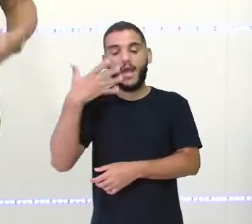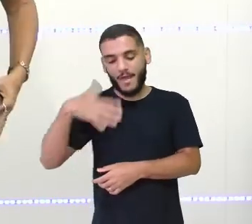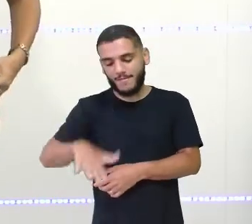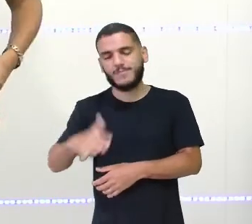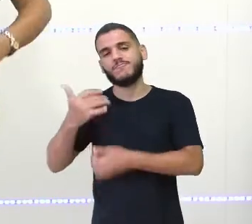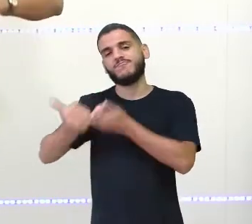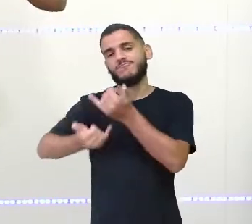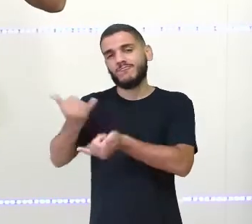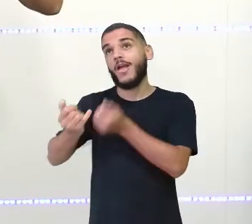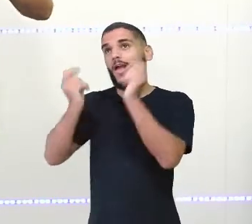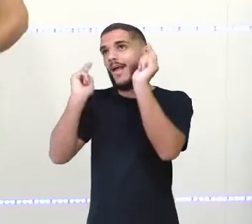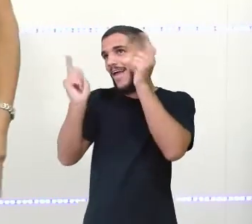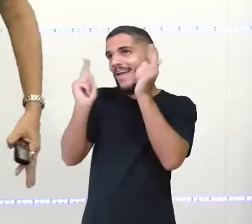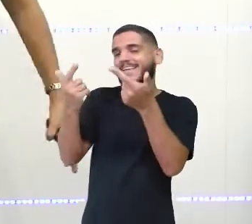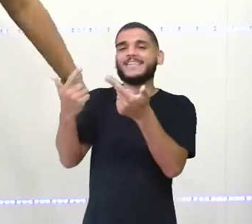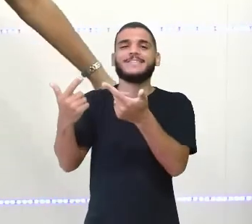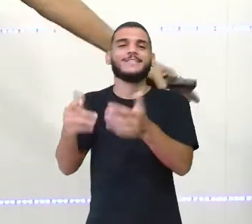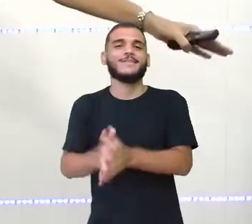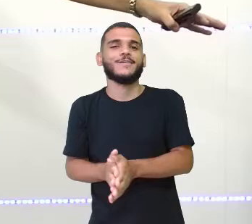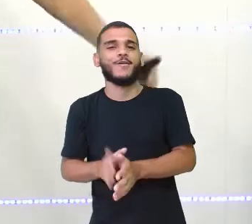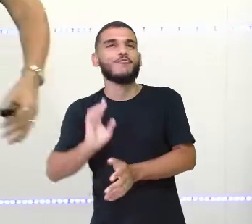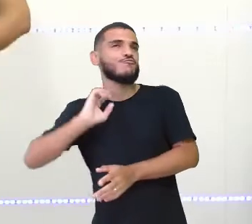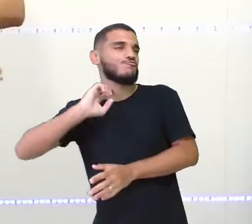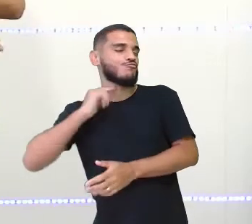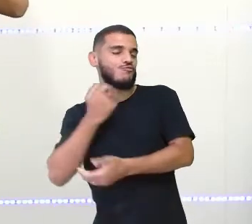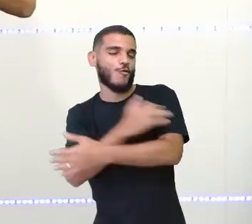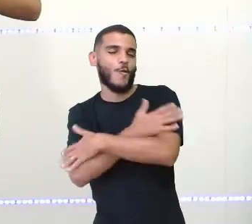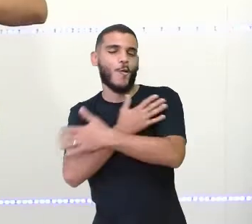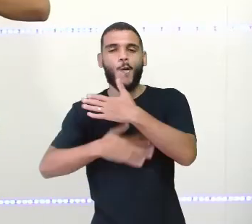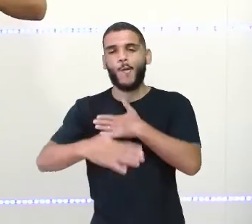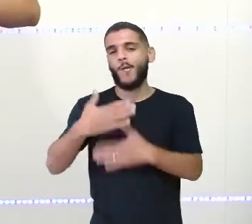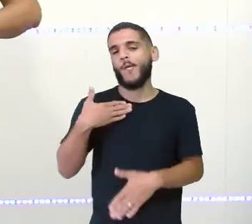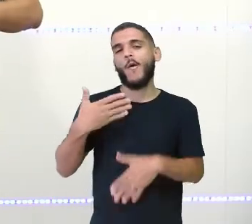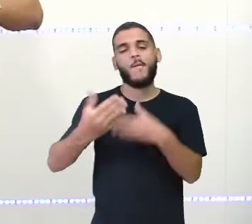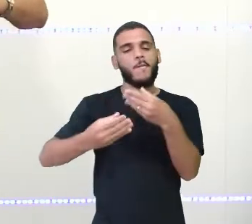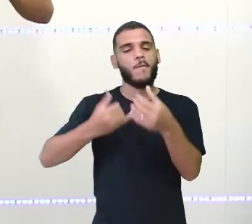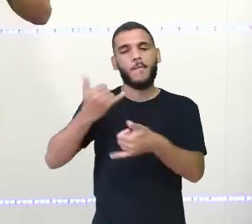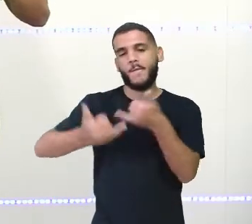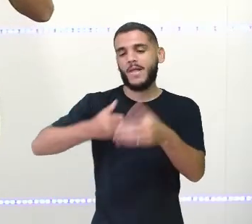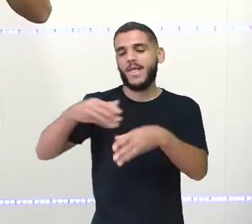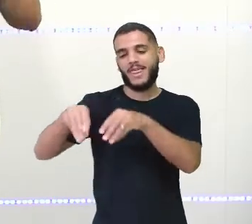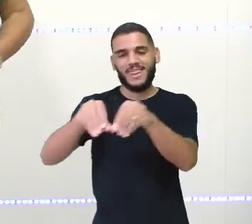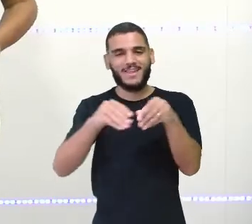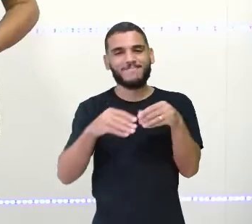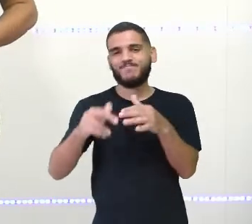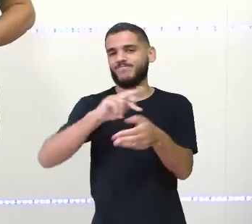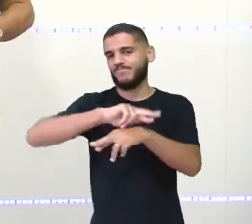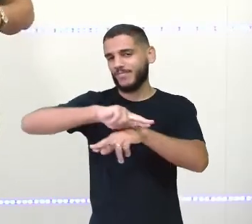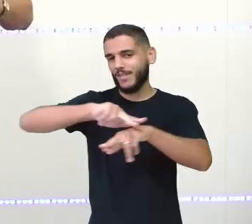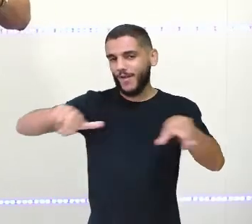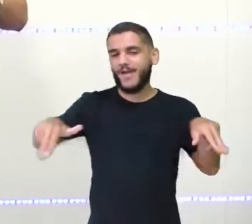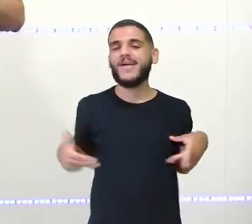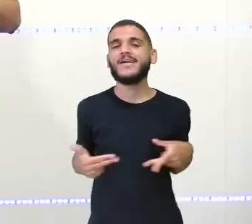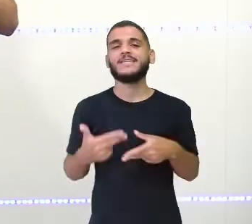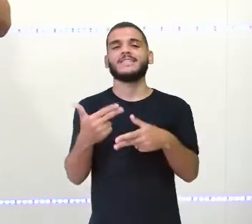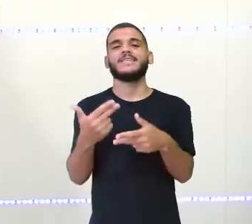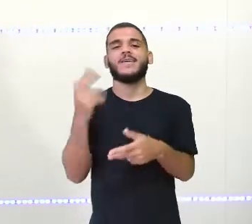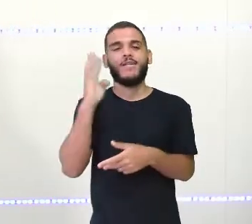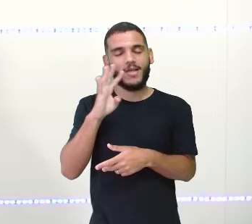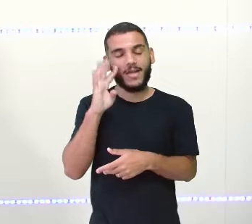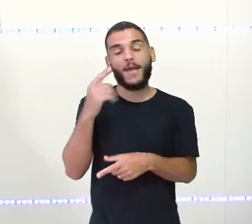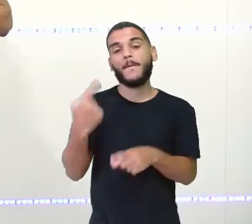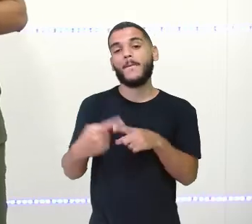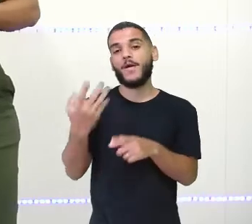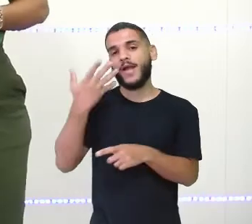se diverte, se suja, porque se sujar faz bem, brinca na areia, faz aí um monte de coisa legal, porque a infância é